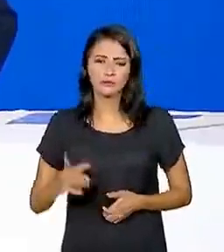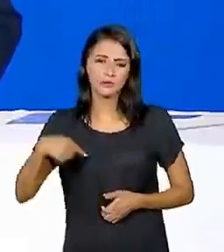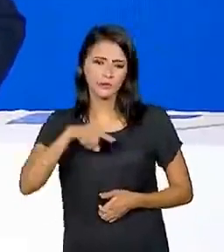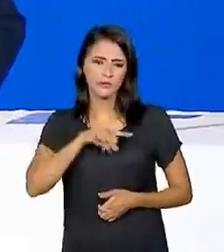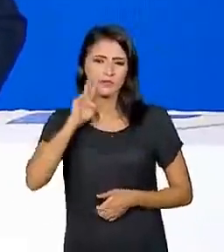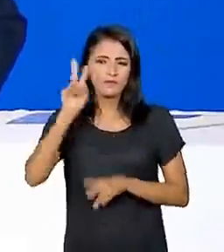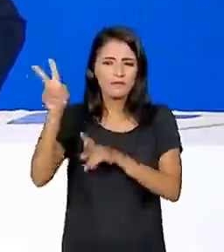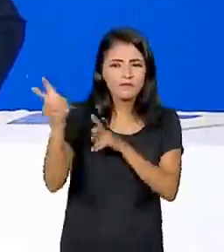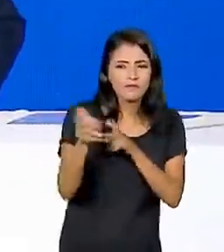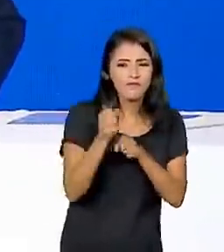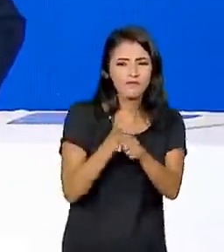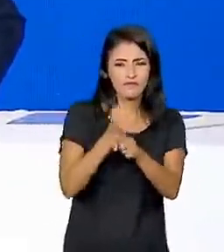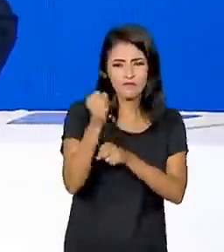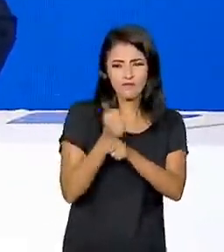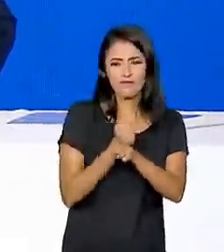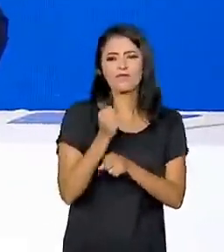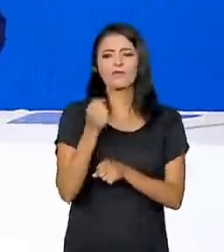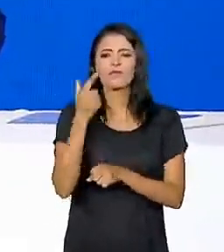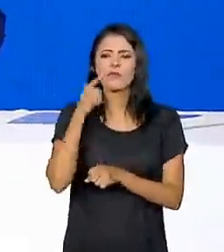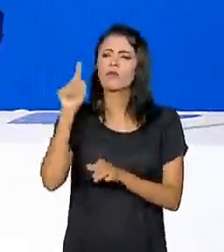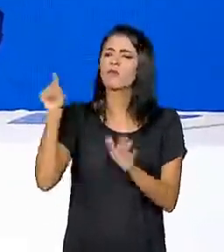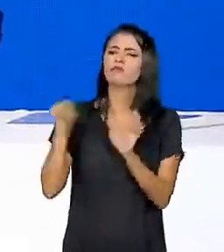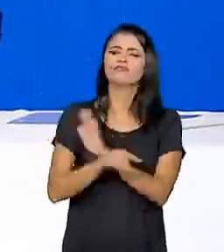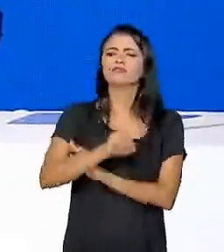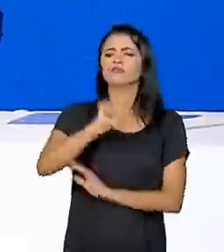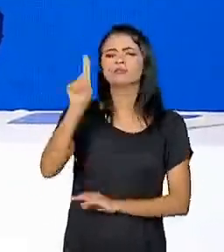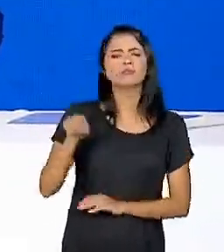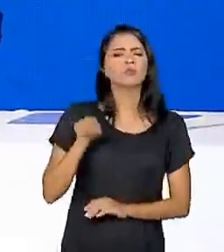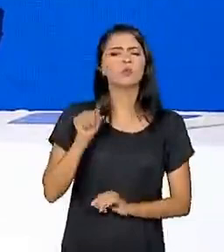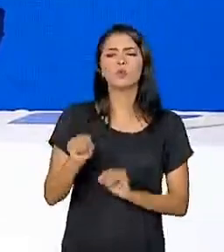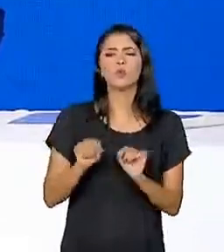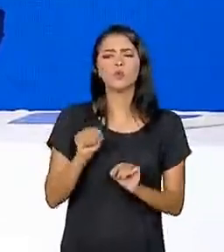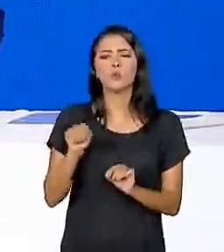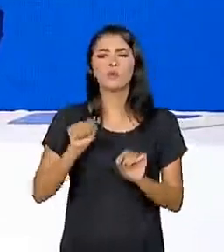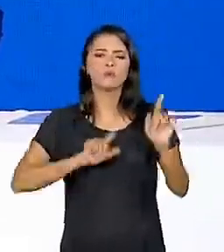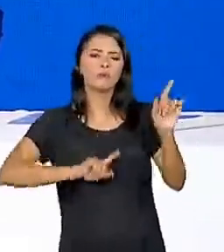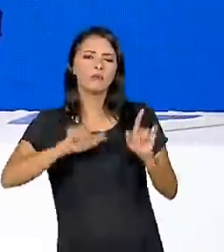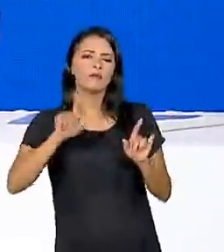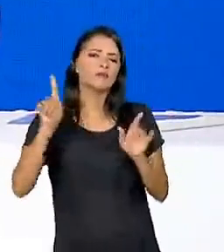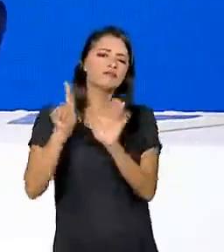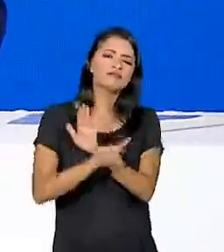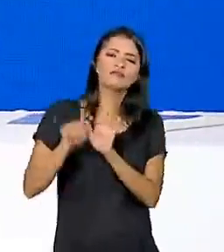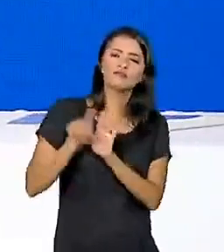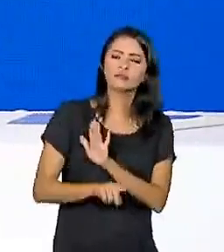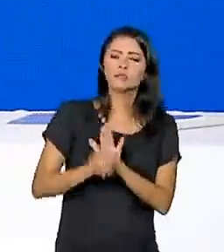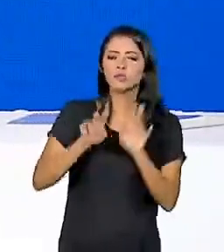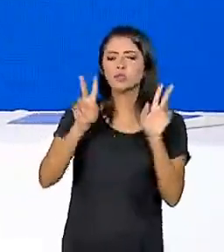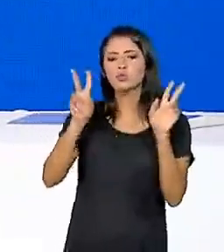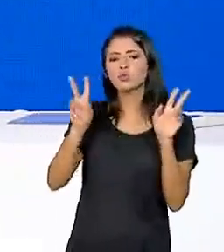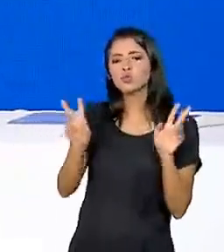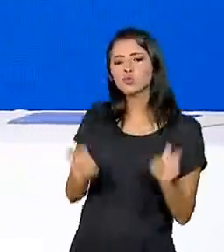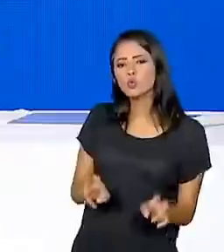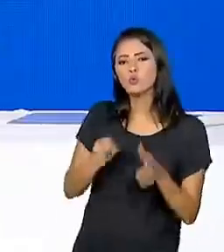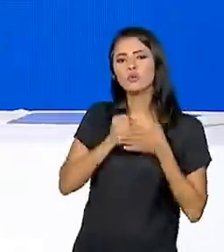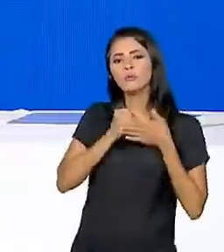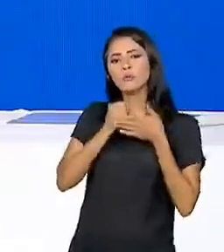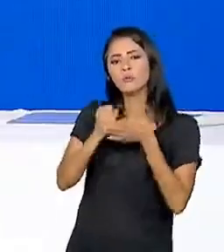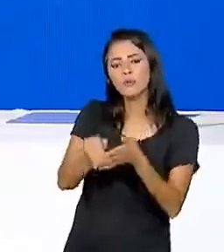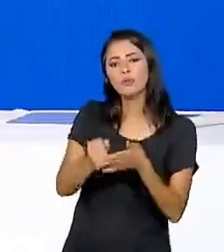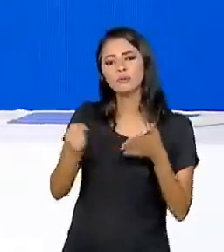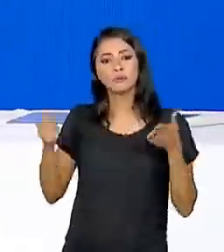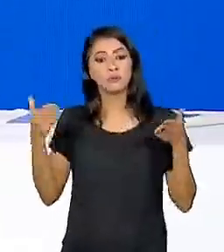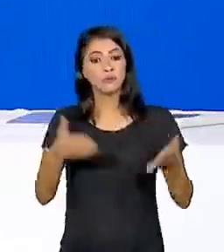Nós vimos nos últimos anos, presidente, um questionamento, muitas vezes na mídia, sobre apoio